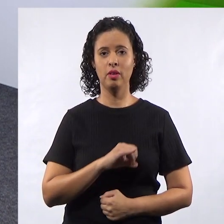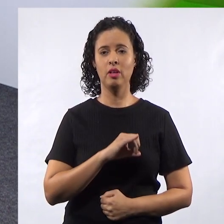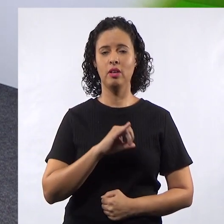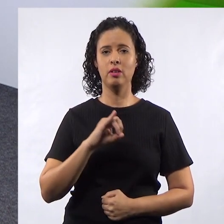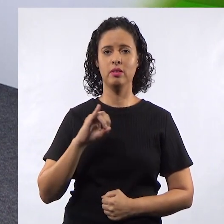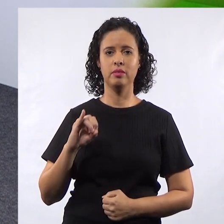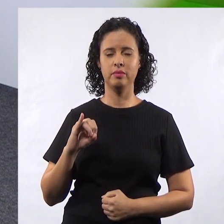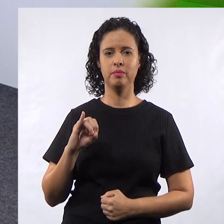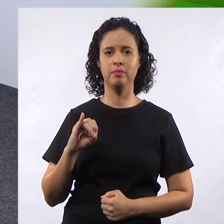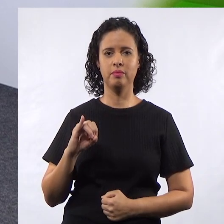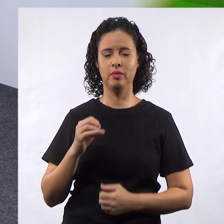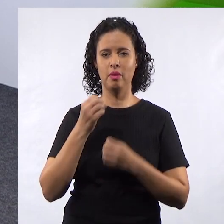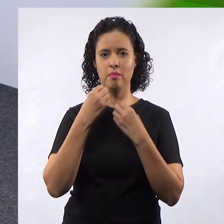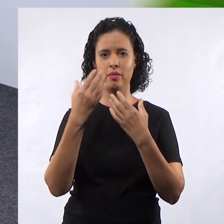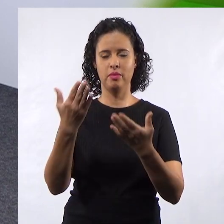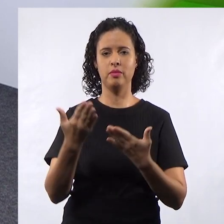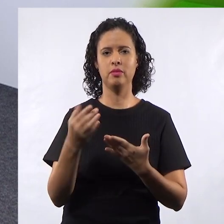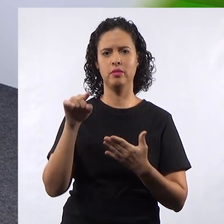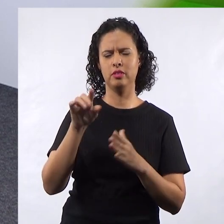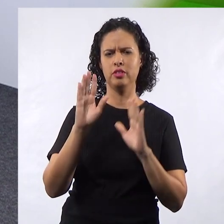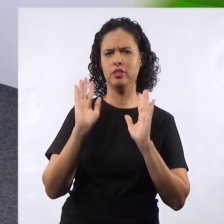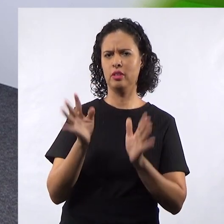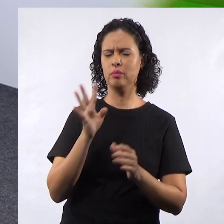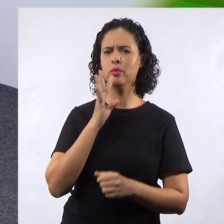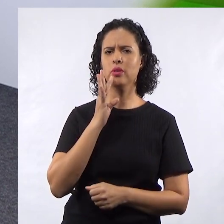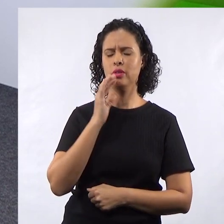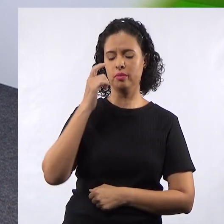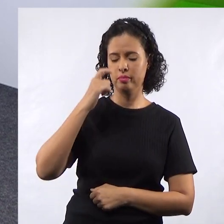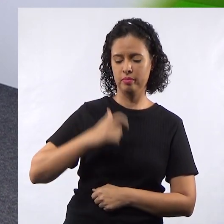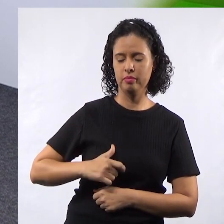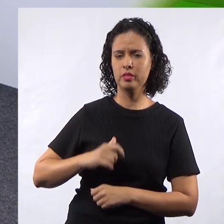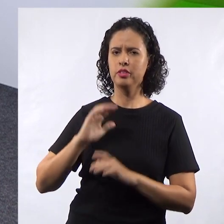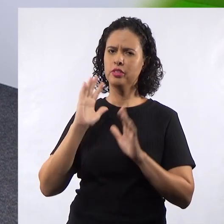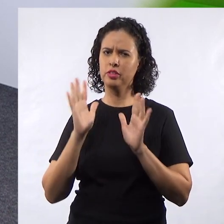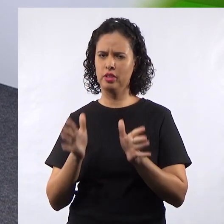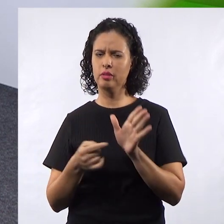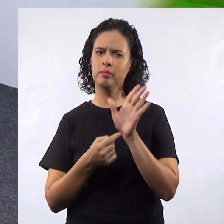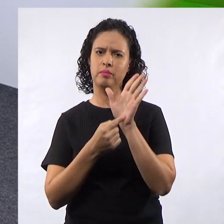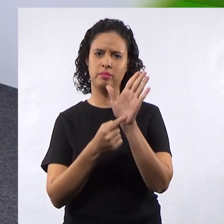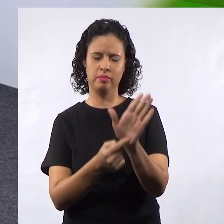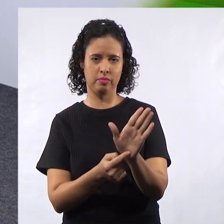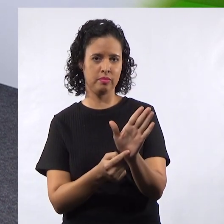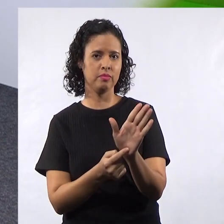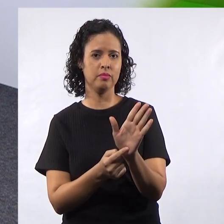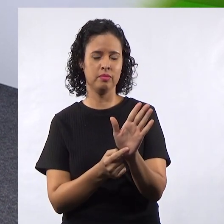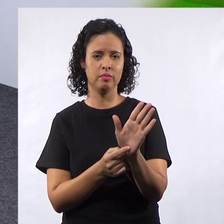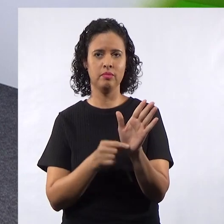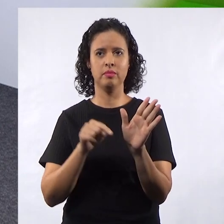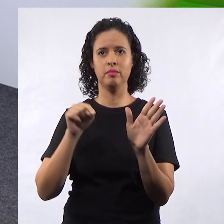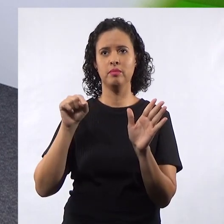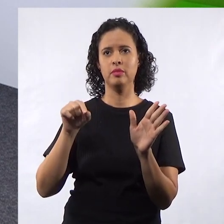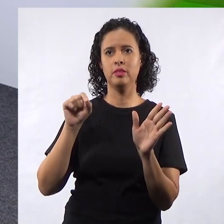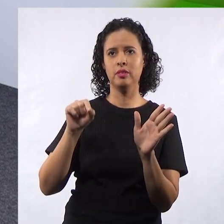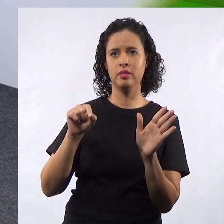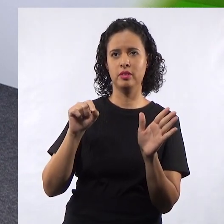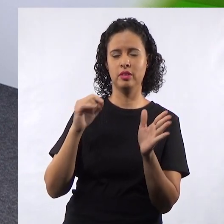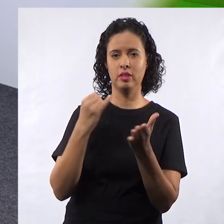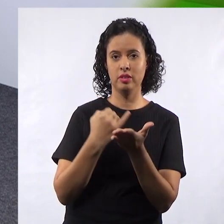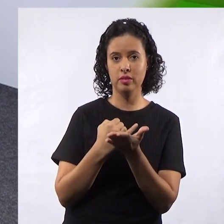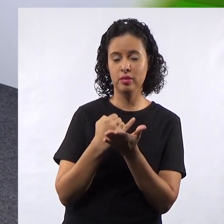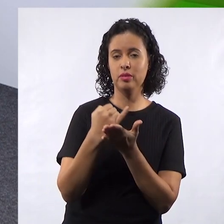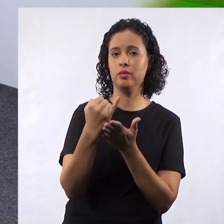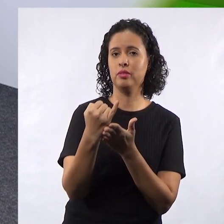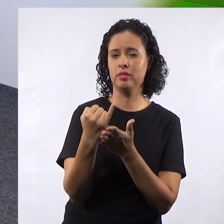Olá, estudante, seja bem-vindo. Você já me conhece, sou a professora Marialva, já fizemos a nossa apresentação ali na nossa aula